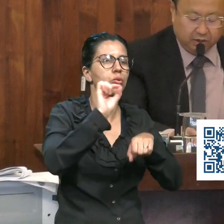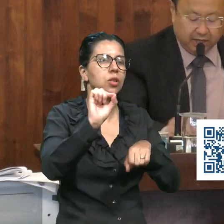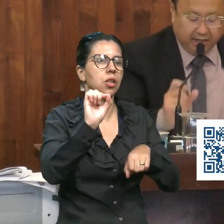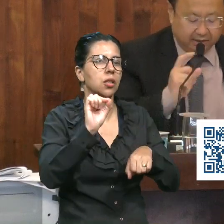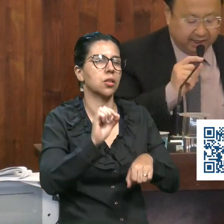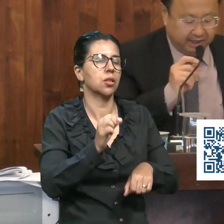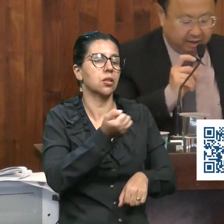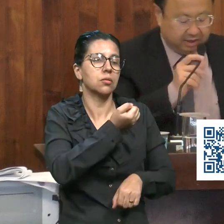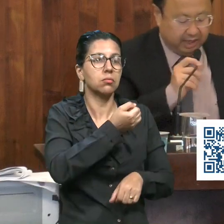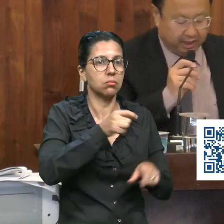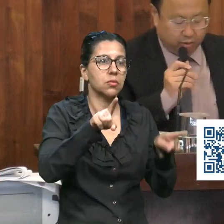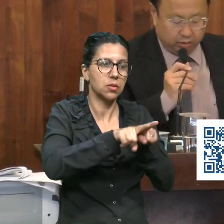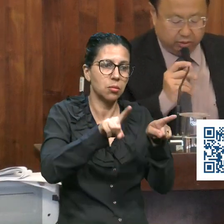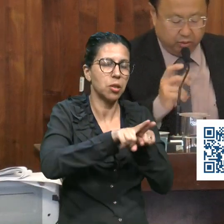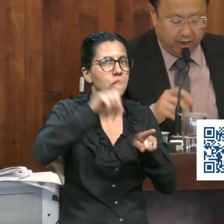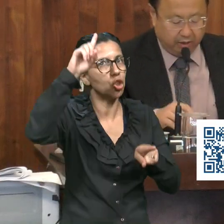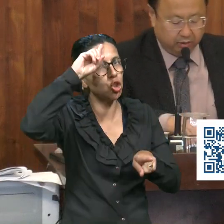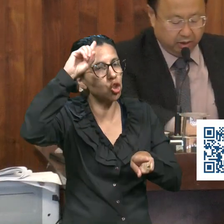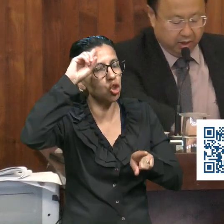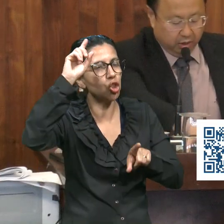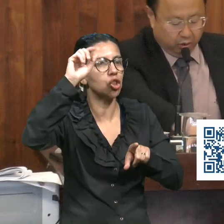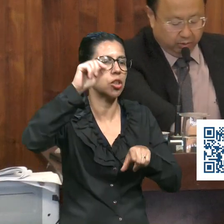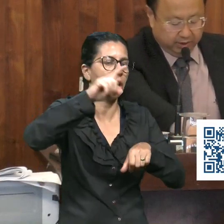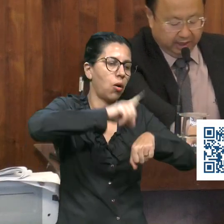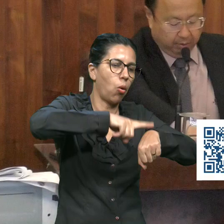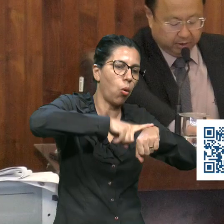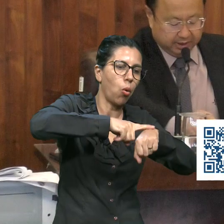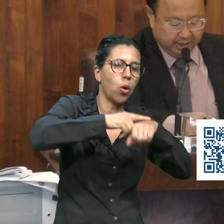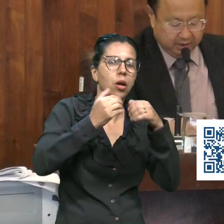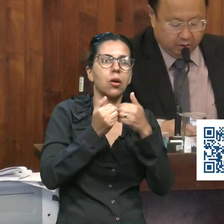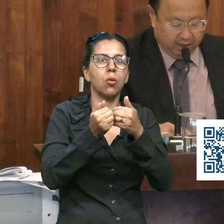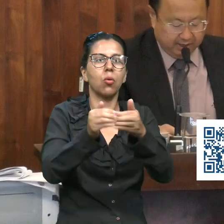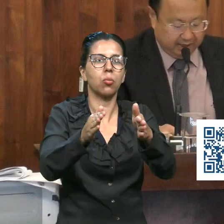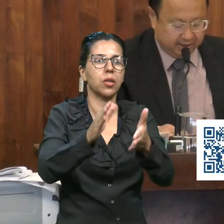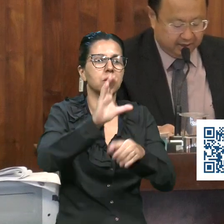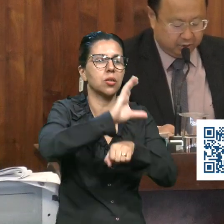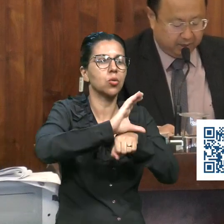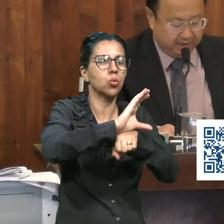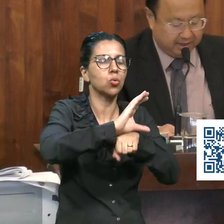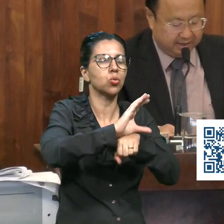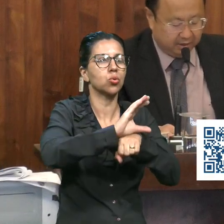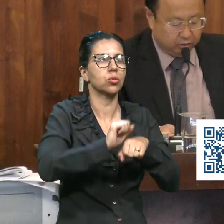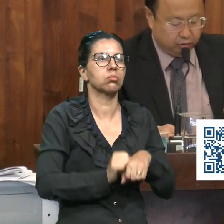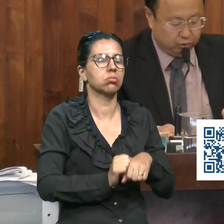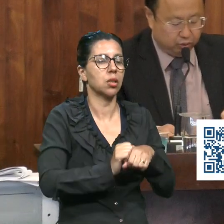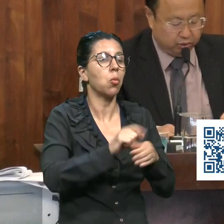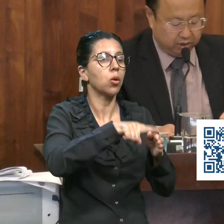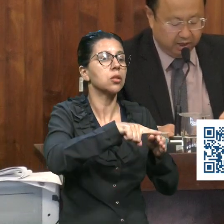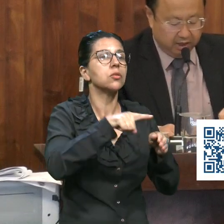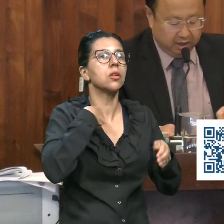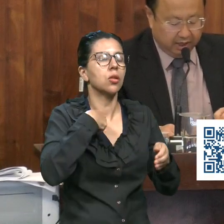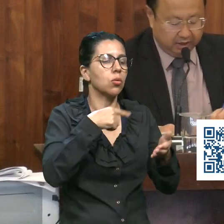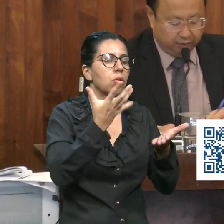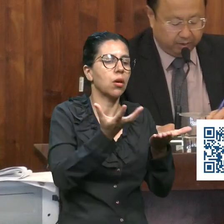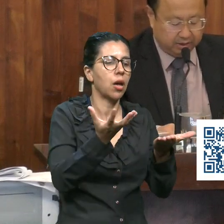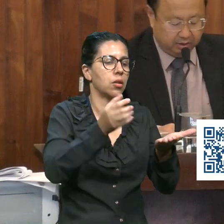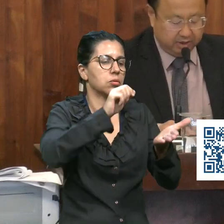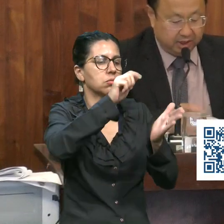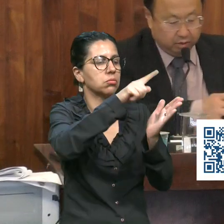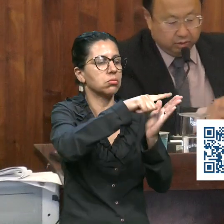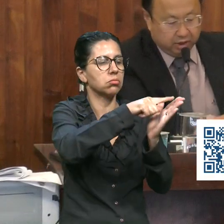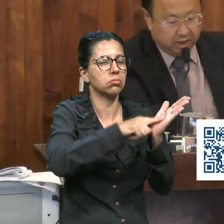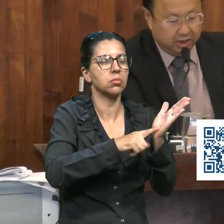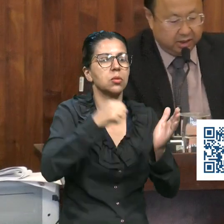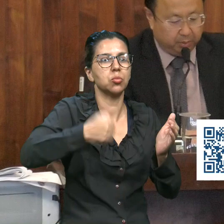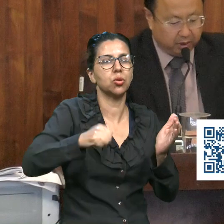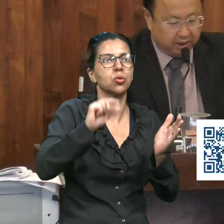Datas e horários das aulas de cada curso. 4. Como se dá o processo e quais requisitos para a inscrição dos cursos. Tais informações